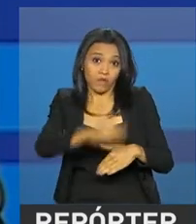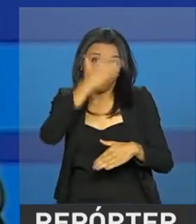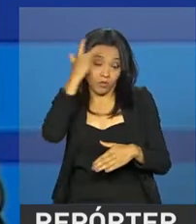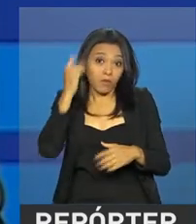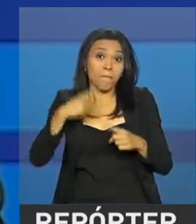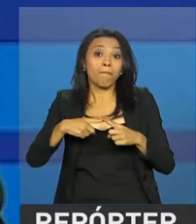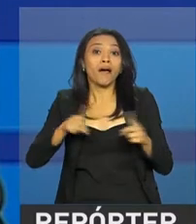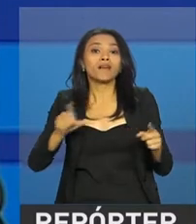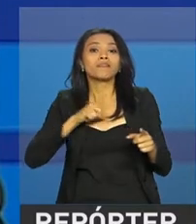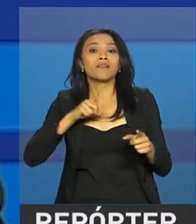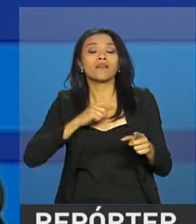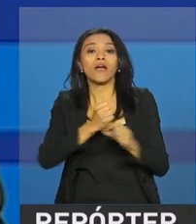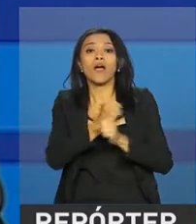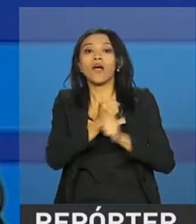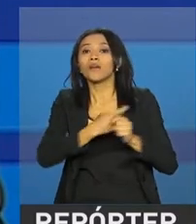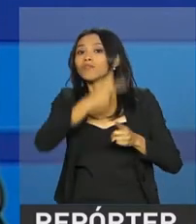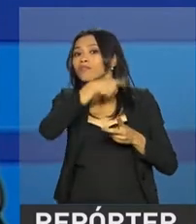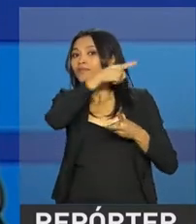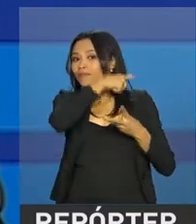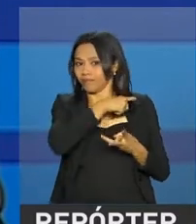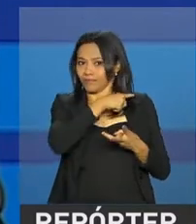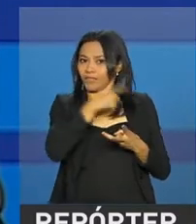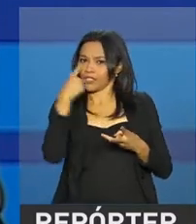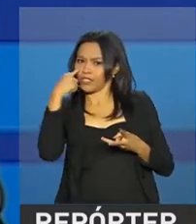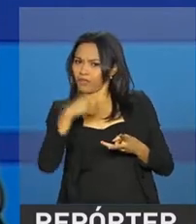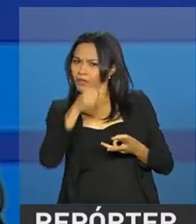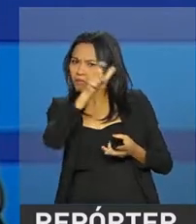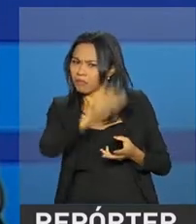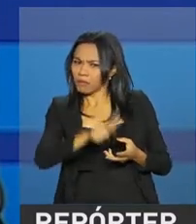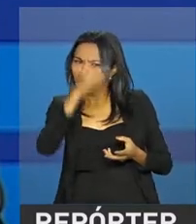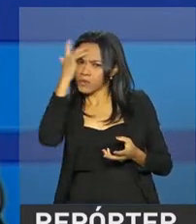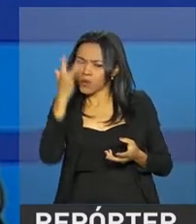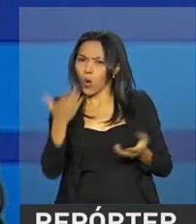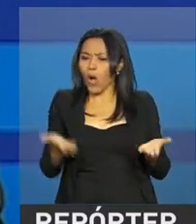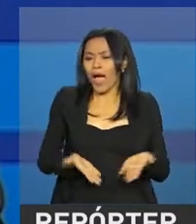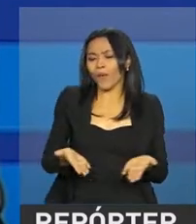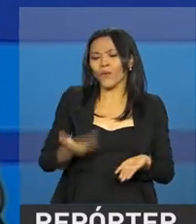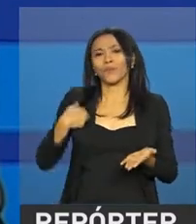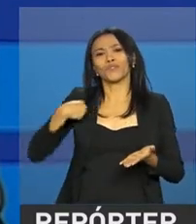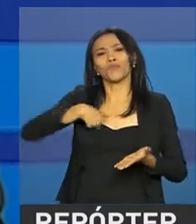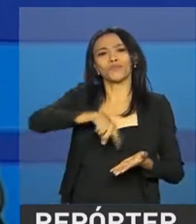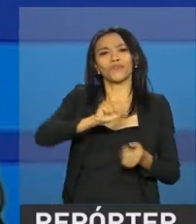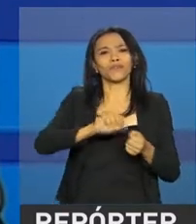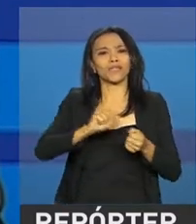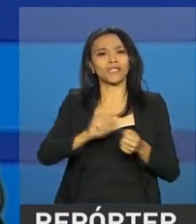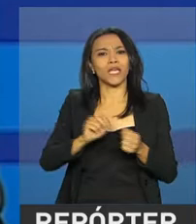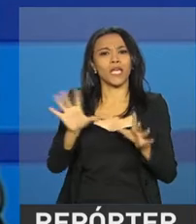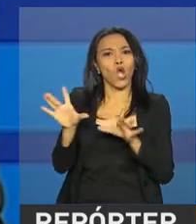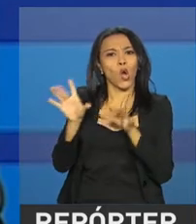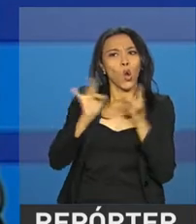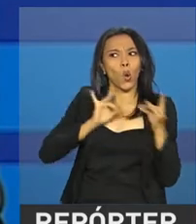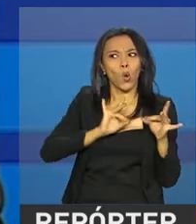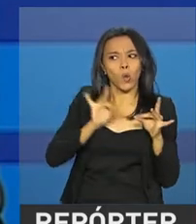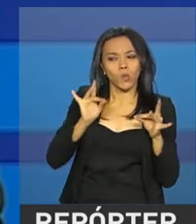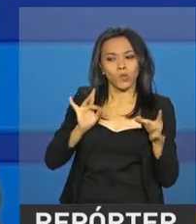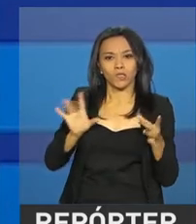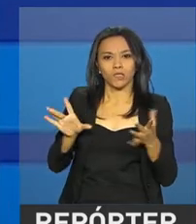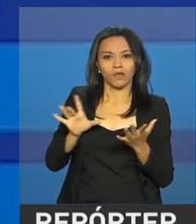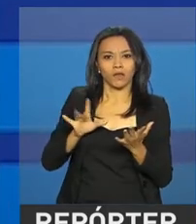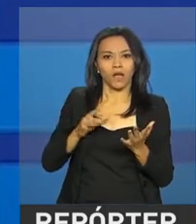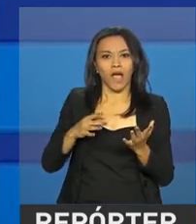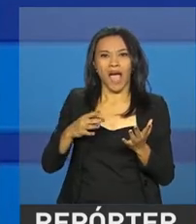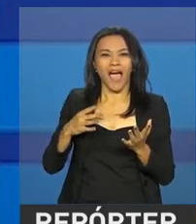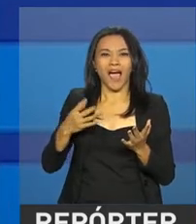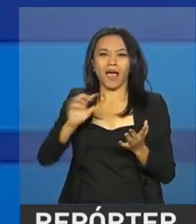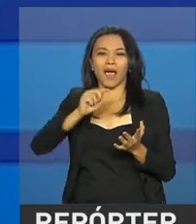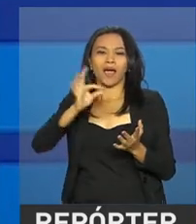os anos anteriores. Então, assim, eu também chamo sempre atenção, por exemplo, a pessoa, eu fiz o Enem hoje, eventualmente, colou, etc., né? A Polícia Federal não me